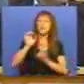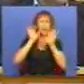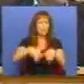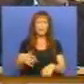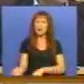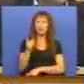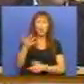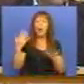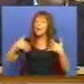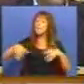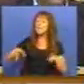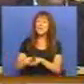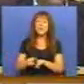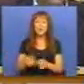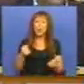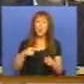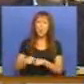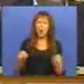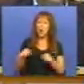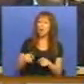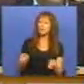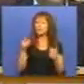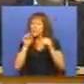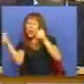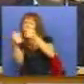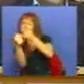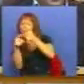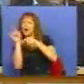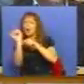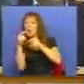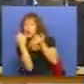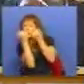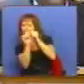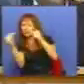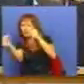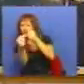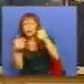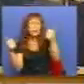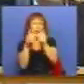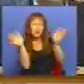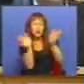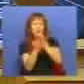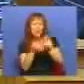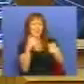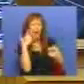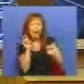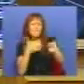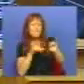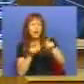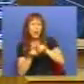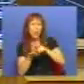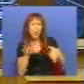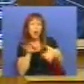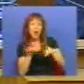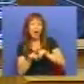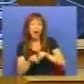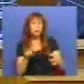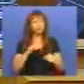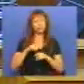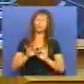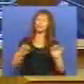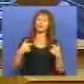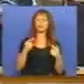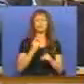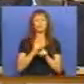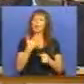Parlamento, mas isso não pode ser o biombo atrás do qual se escondem todas as tentativas de manter o status quo que é